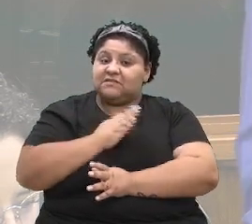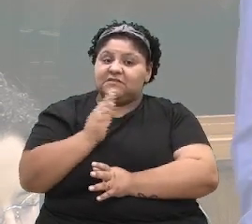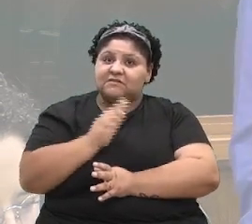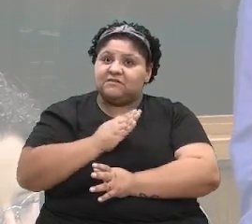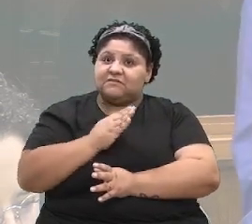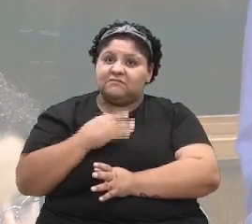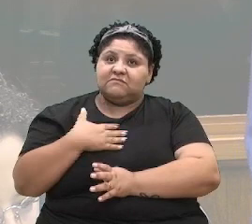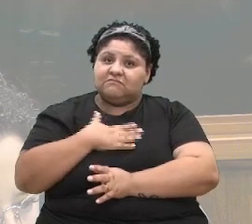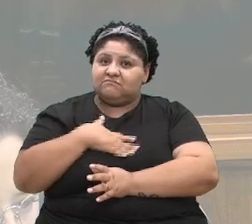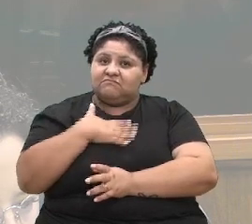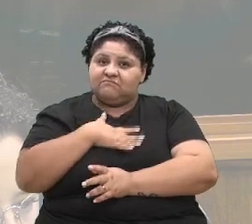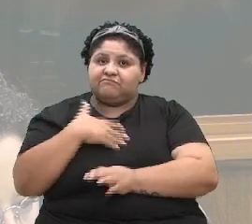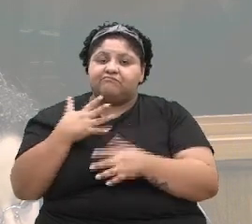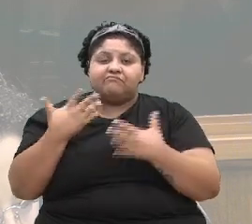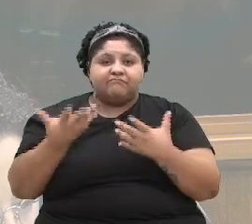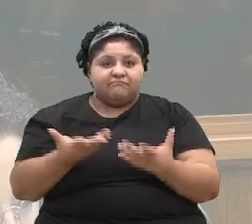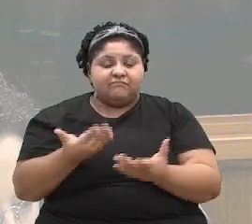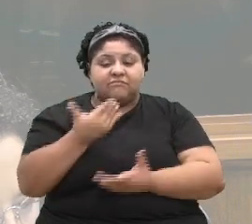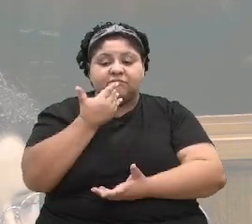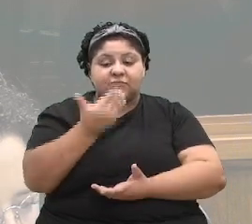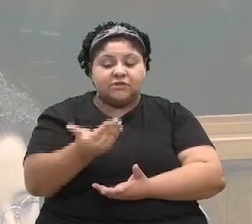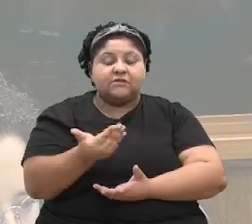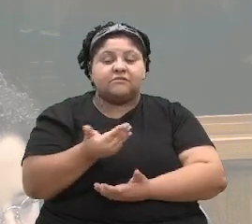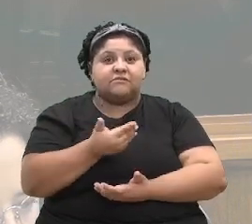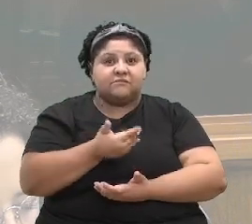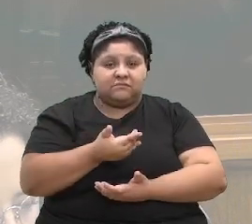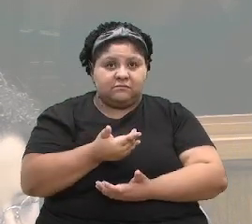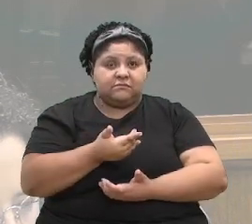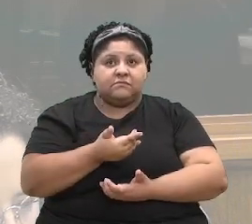nesse sentido. Então, é uma solicitação, né,